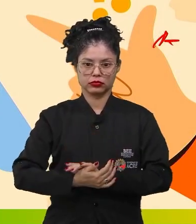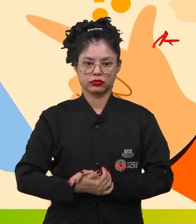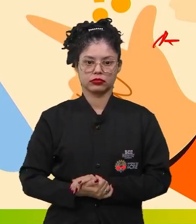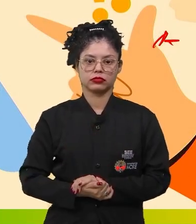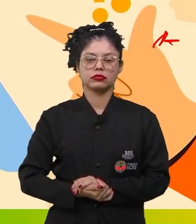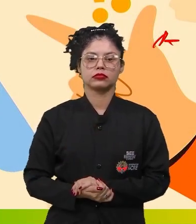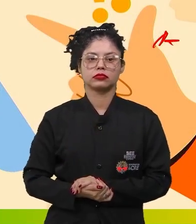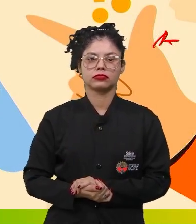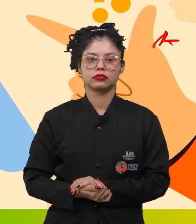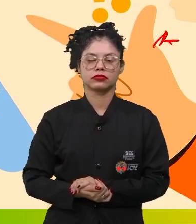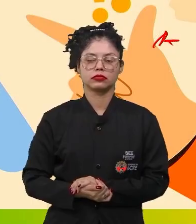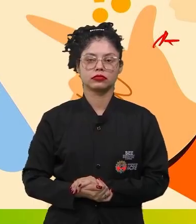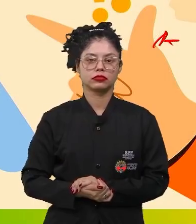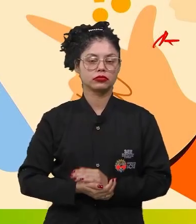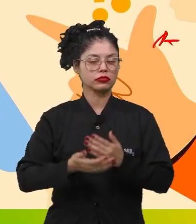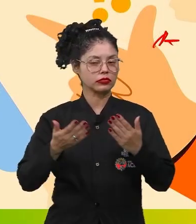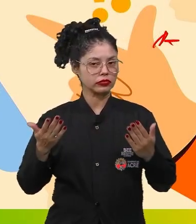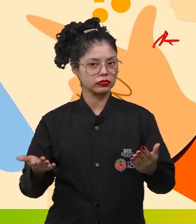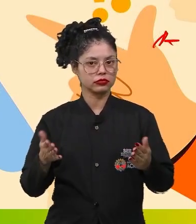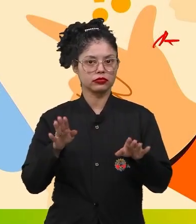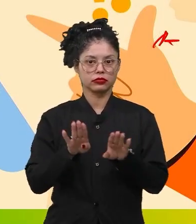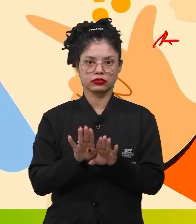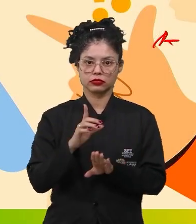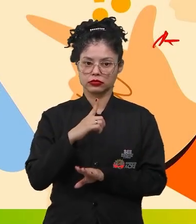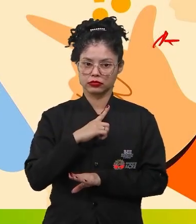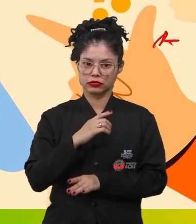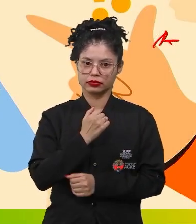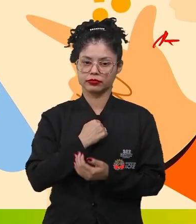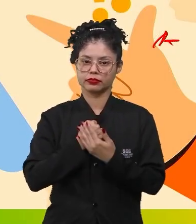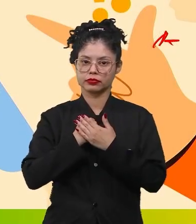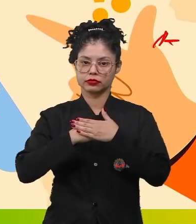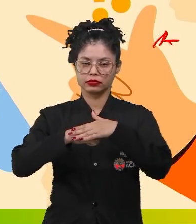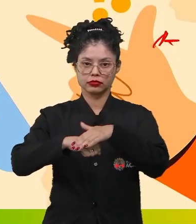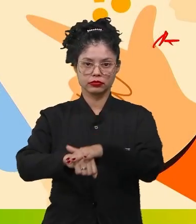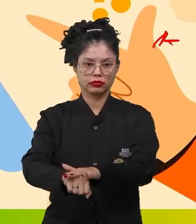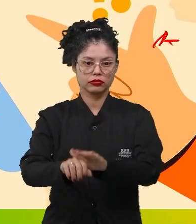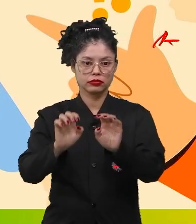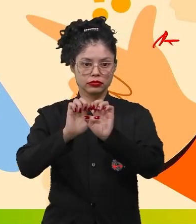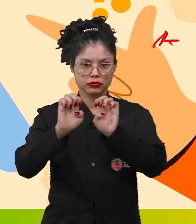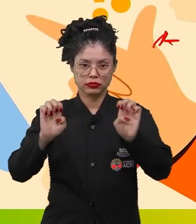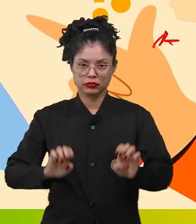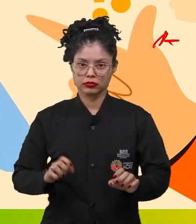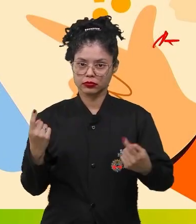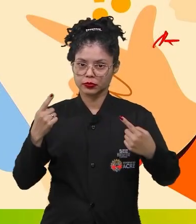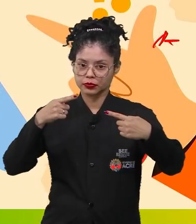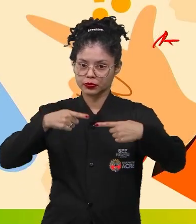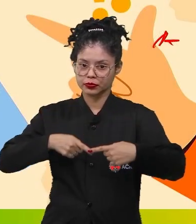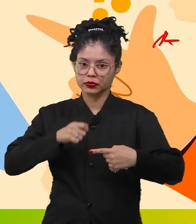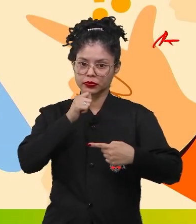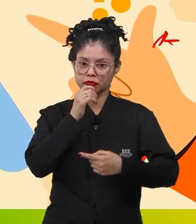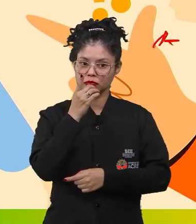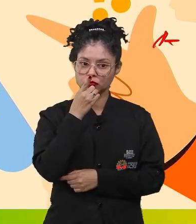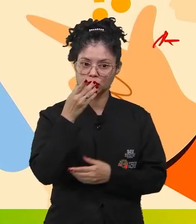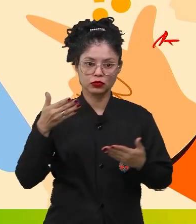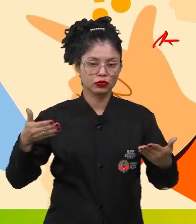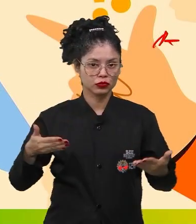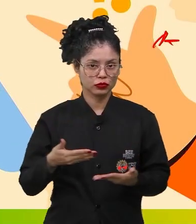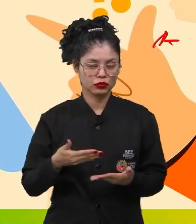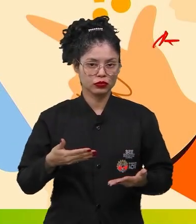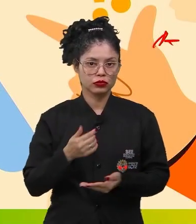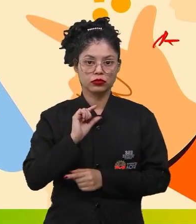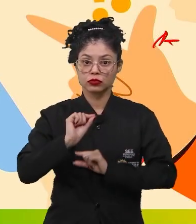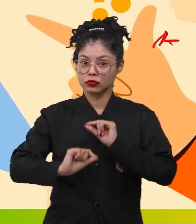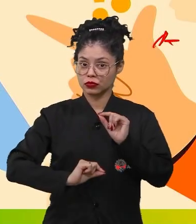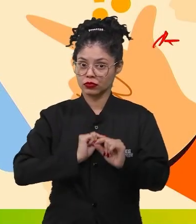estruturas sociais. Mas existe também o racismo estrutural, que é muito debatido nos dias atuais. E